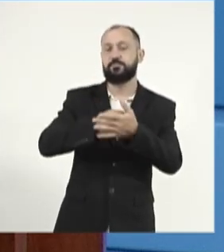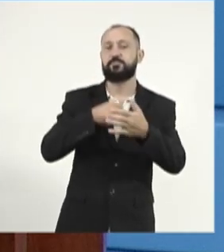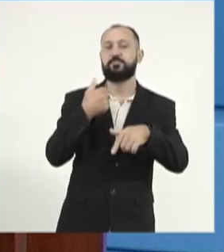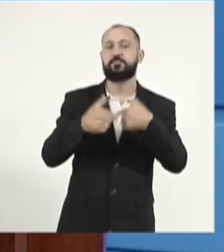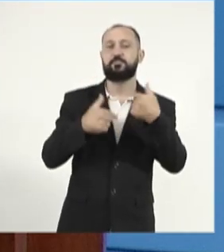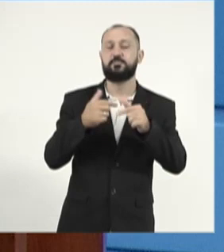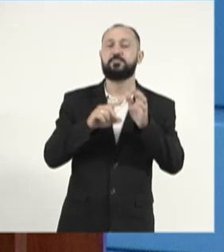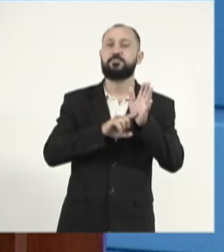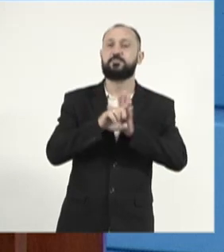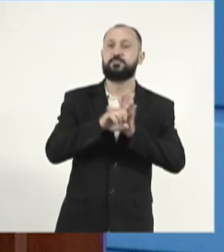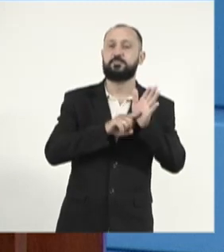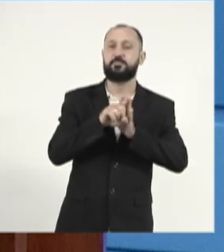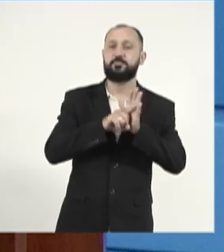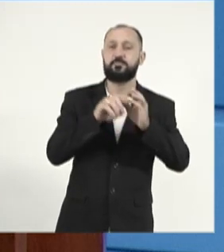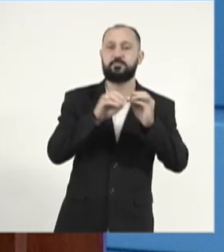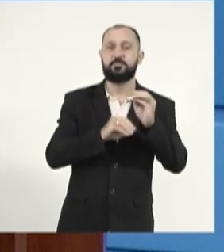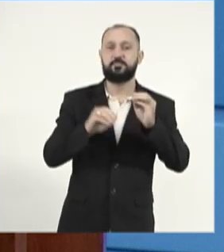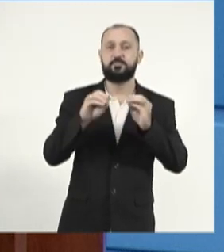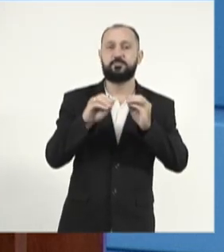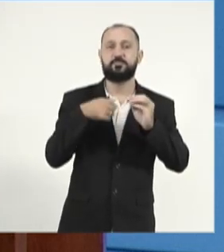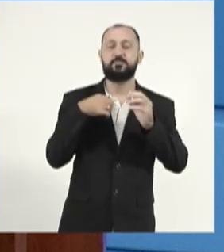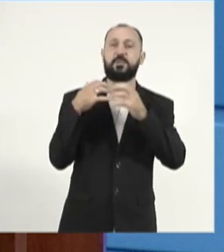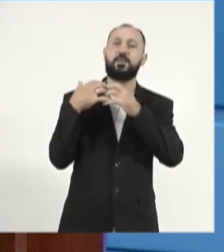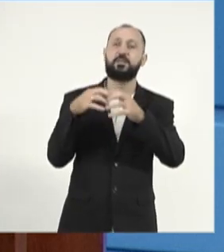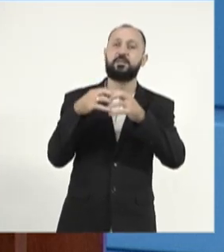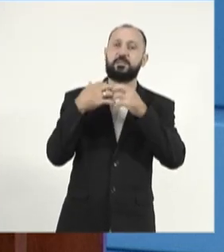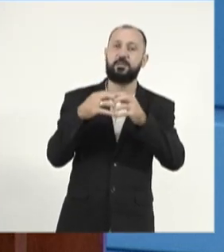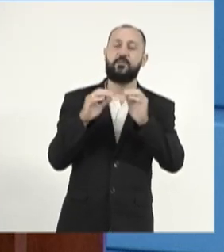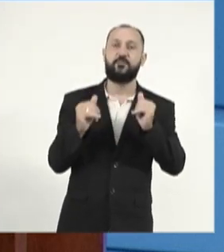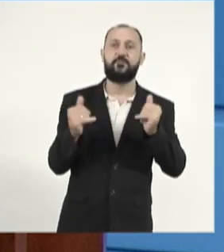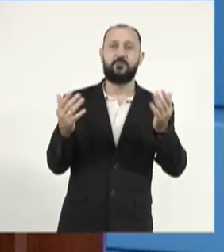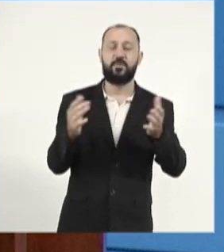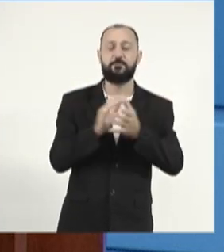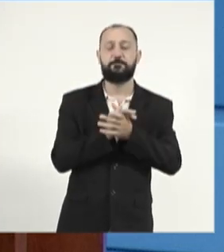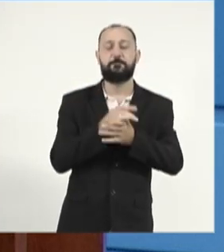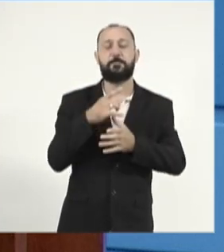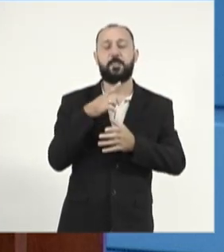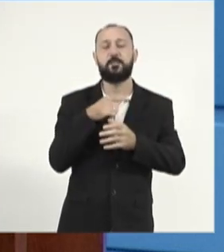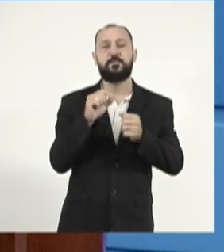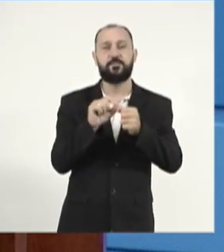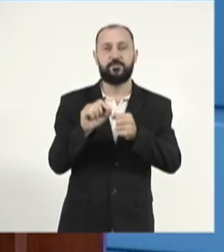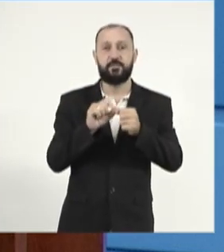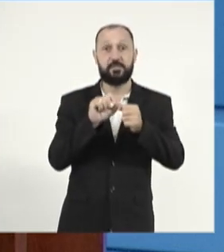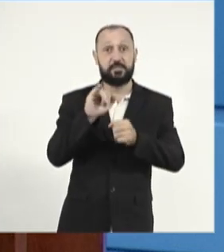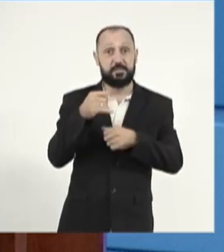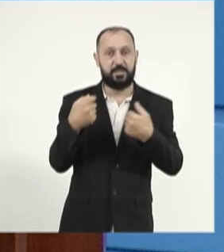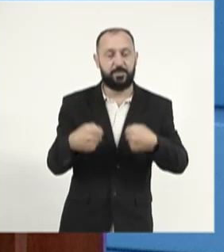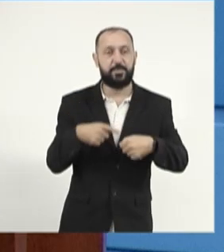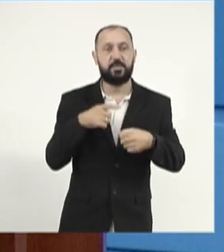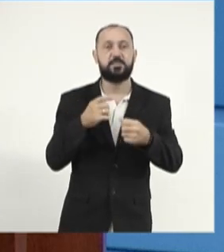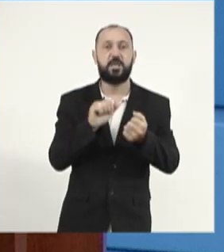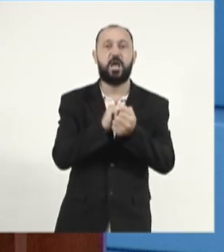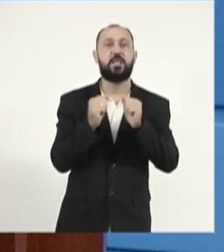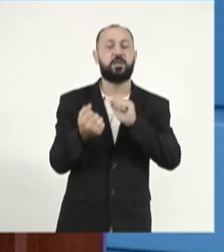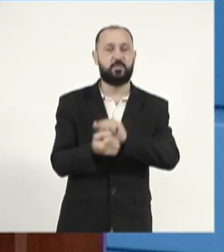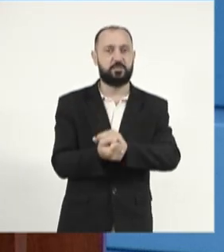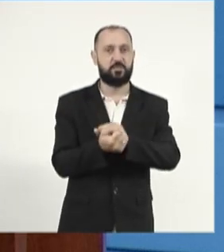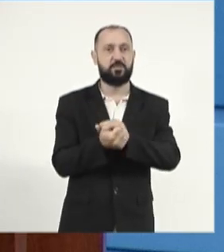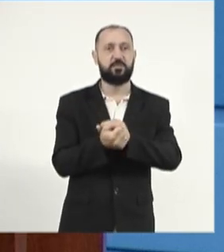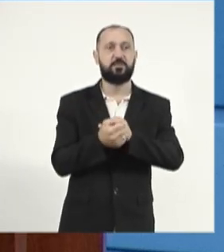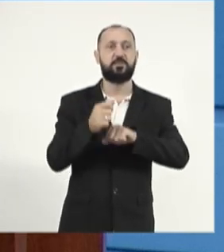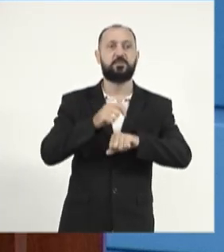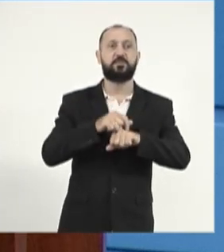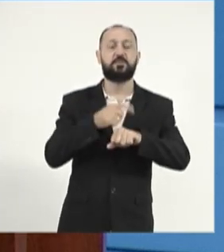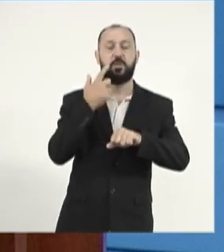atividades de pesquisa, extensão, monitoria e extraclasse, e deverão ser feitas, se necessário, adequações